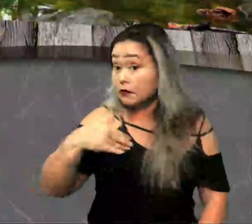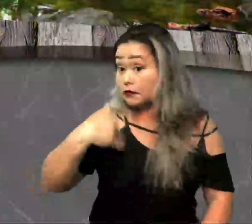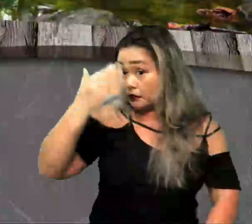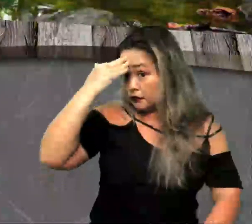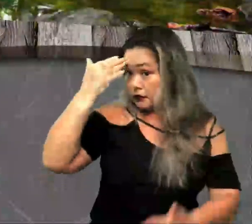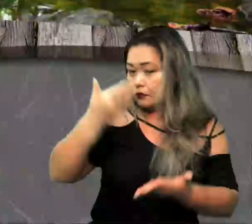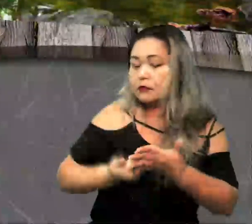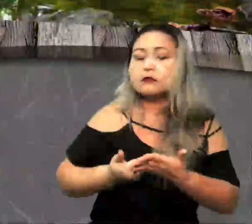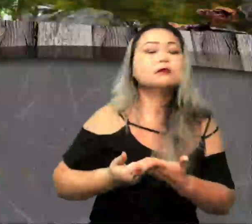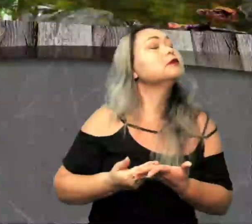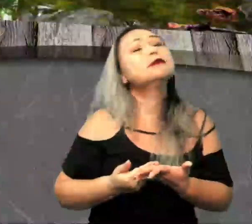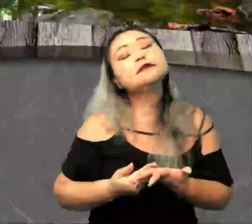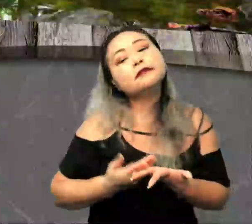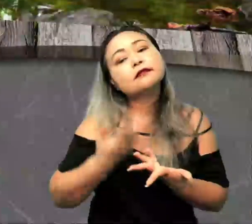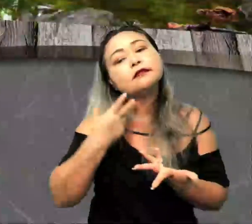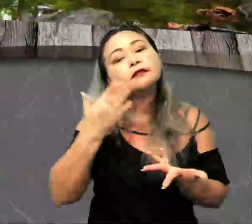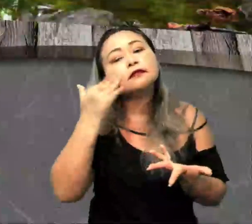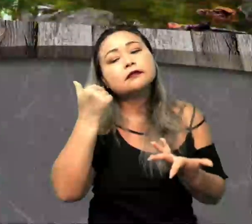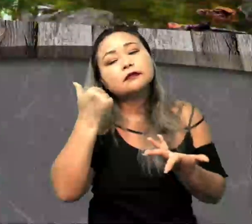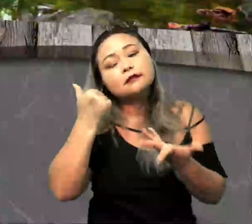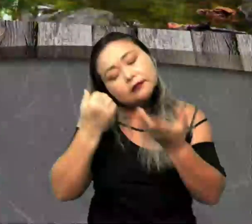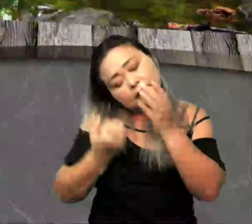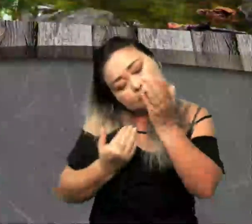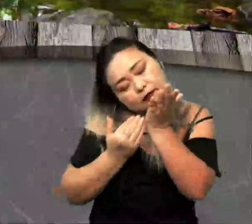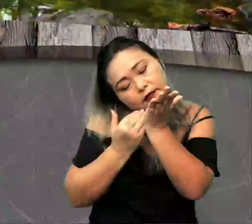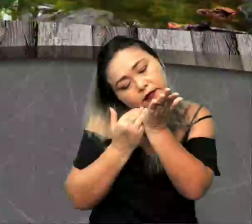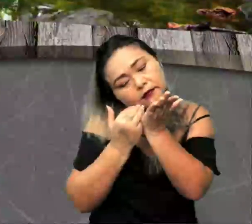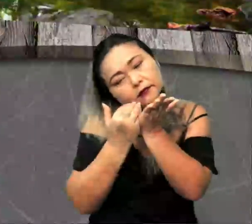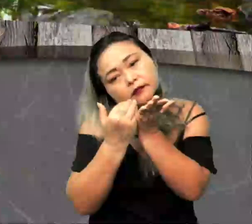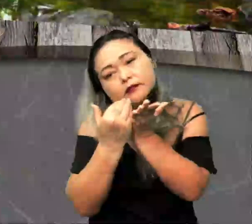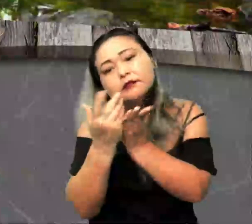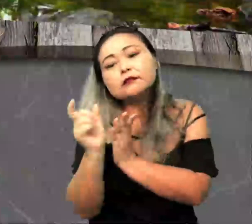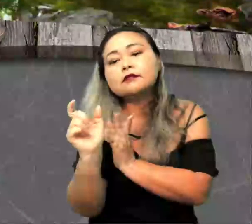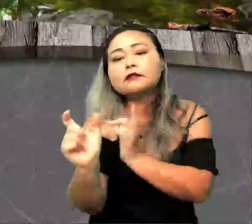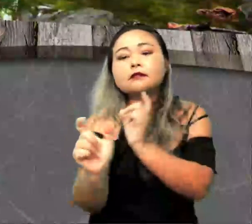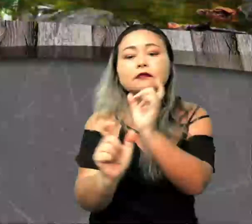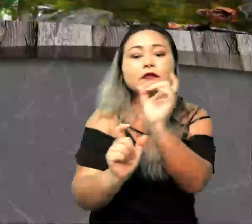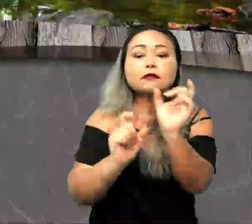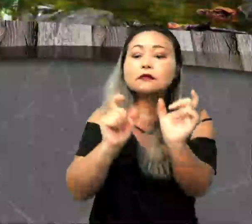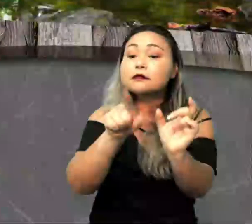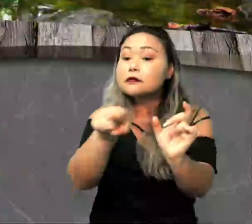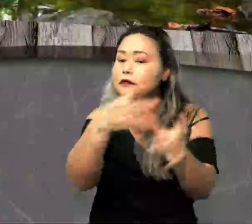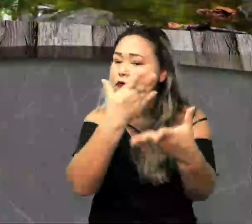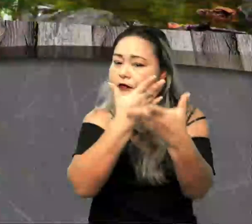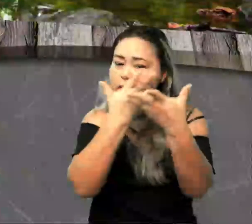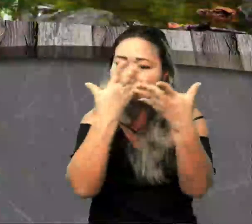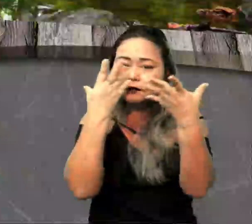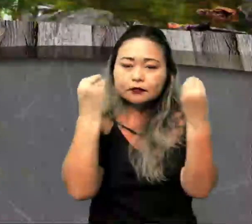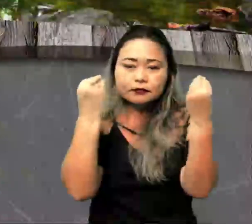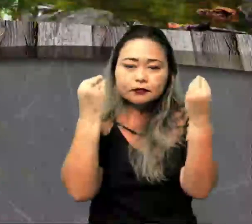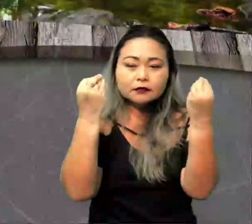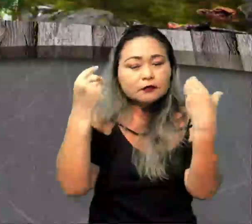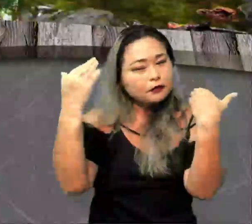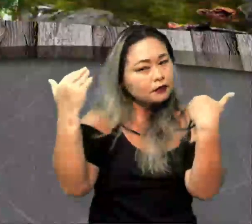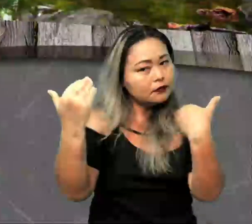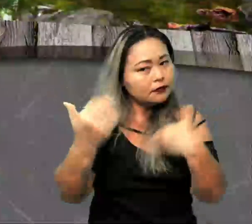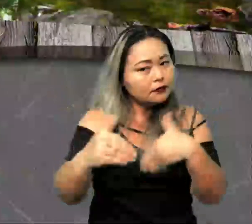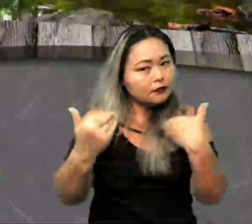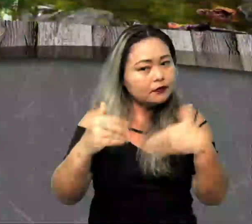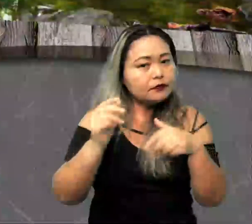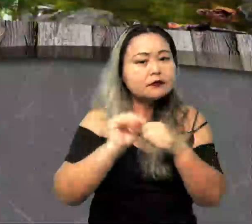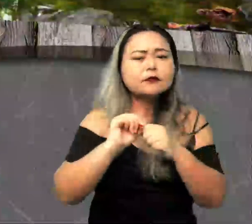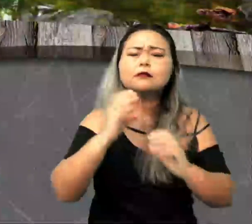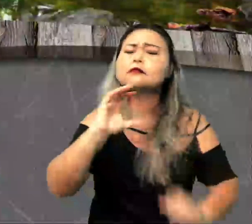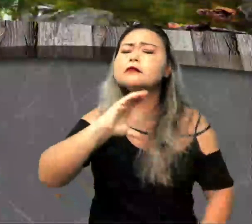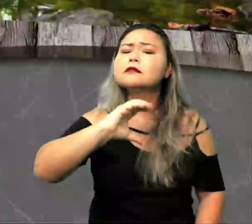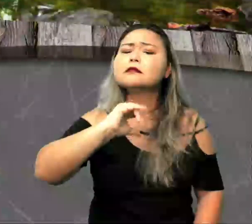assim, que é muito importante você saber as origens, né, da palavra, para você não esquecer numa avaliação. Citologia, o